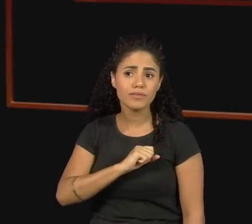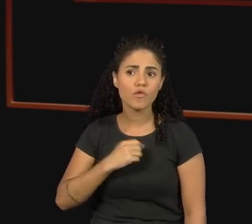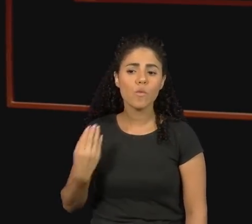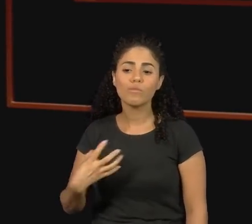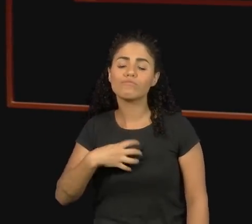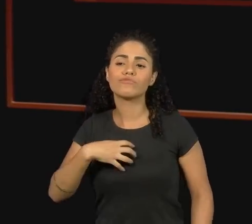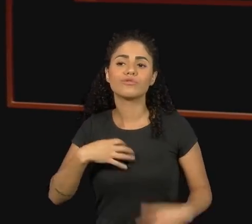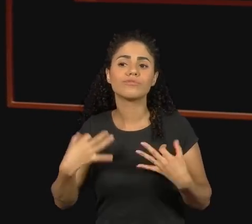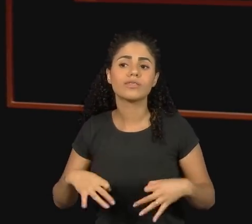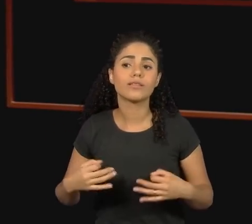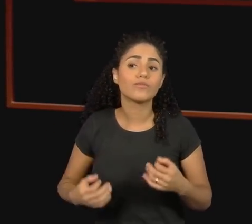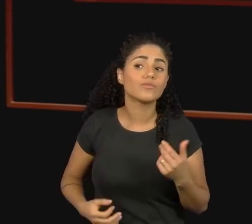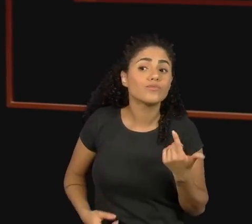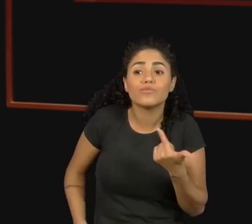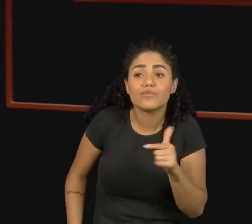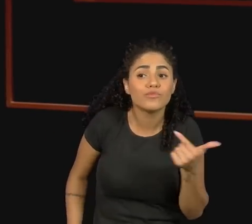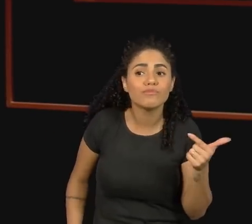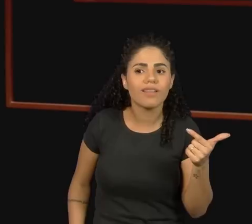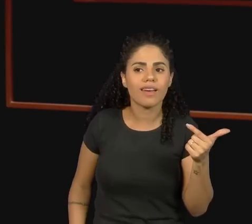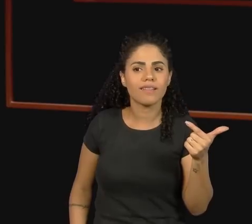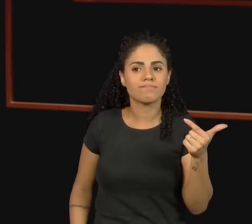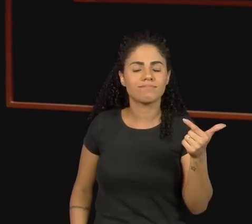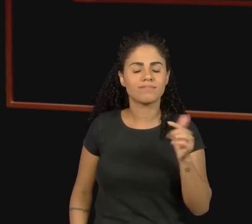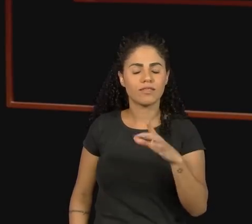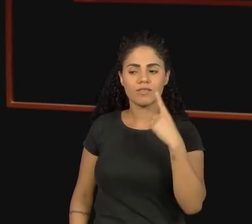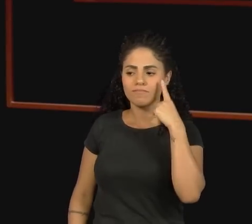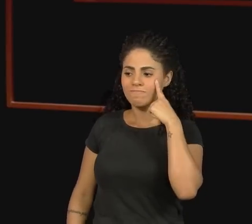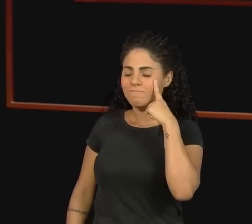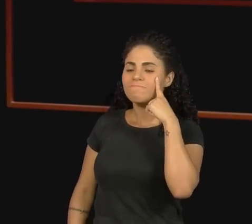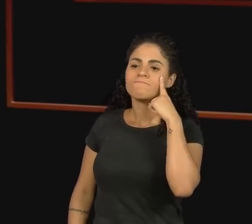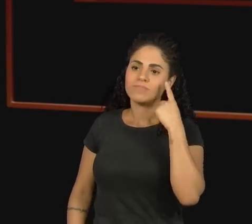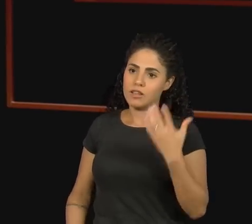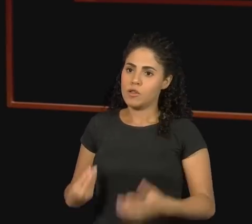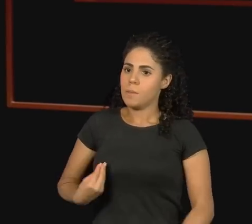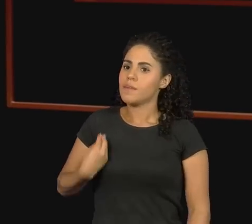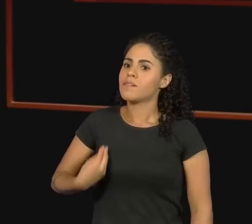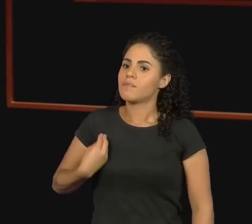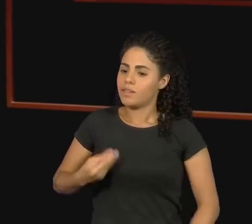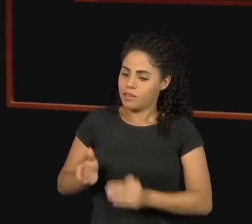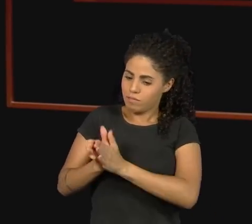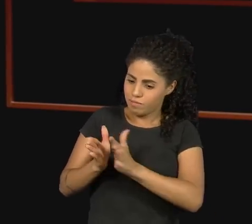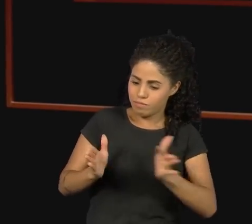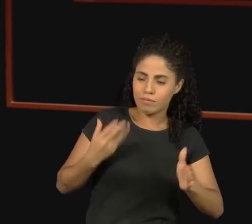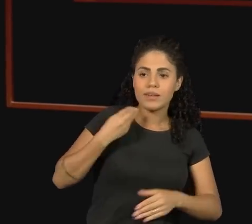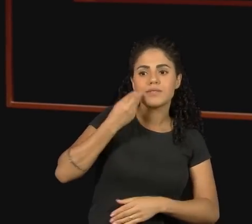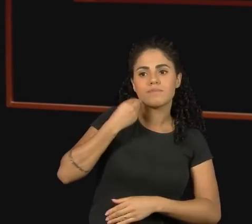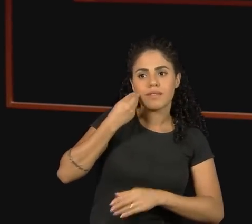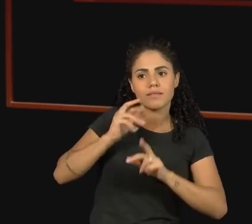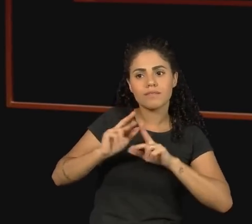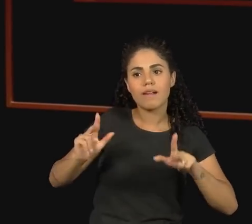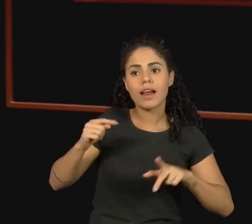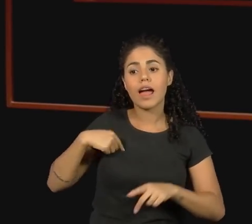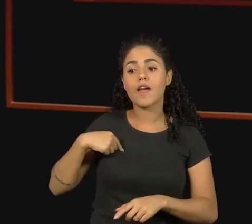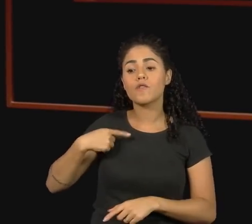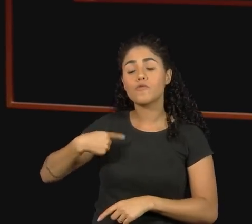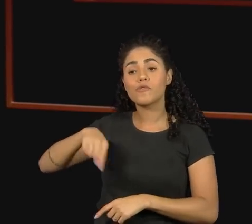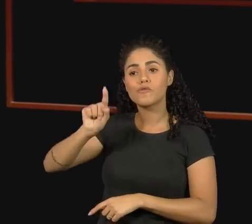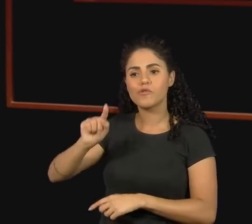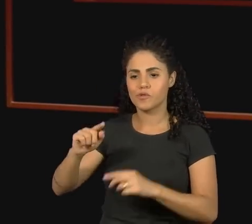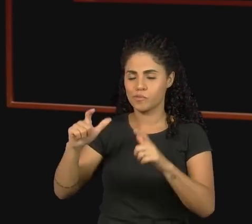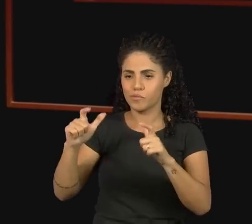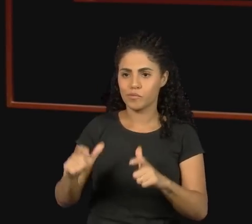fazer isso? Eu tive várias passagens incríveis na minha vida, assim. E uma delas foi que eu cheguei para